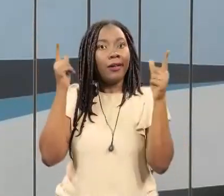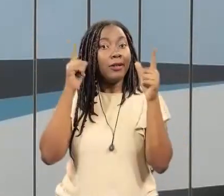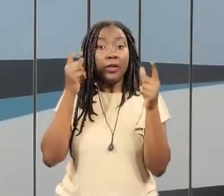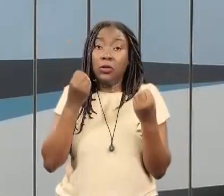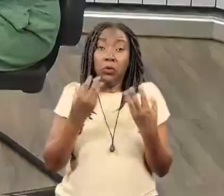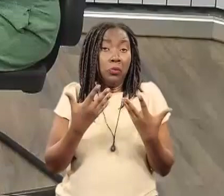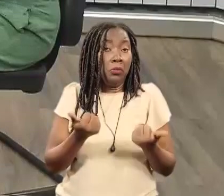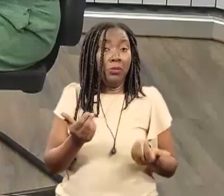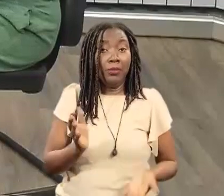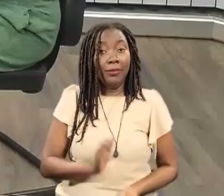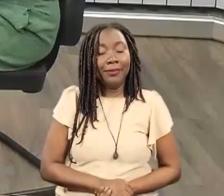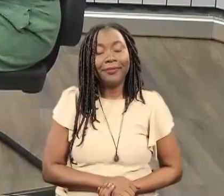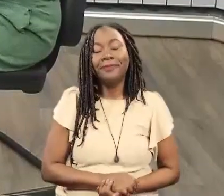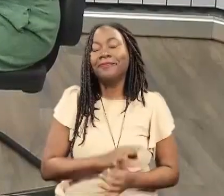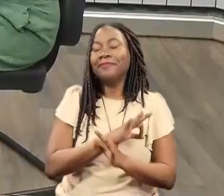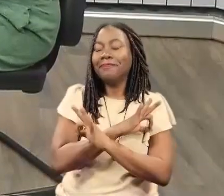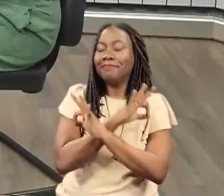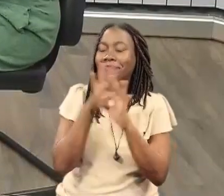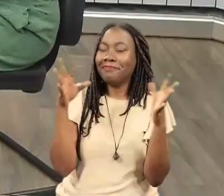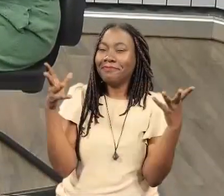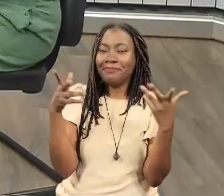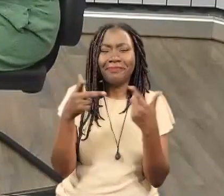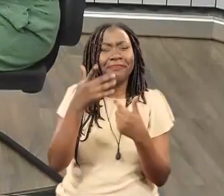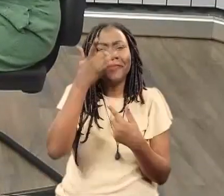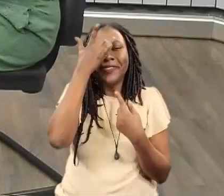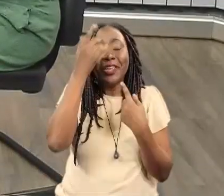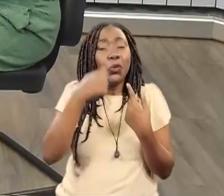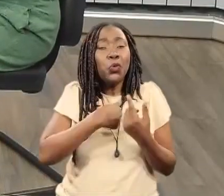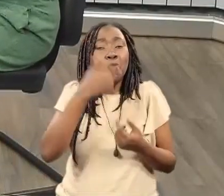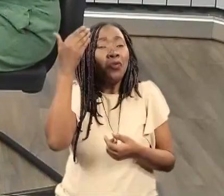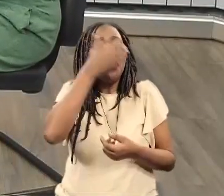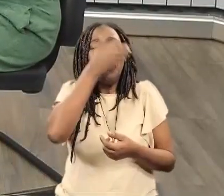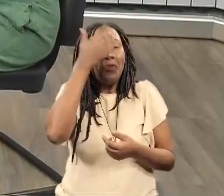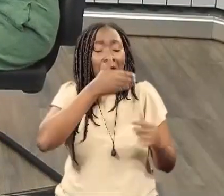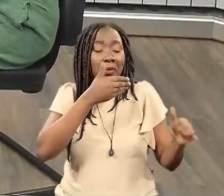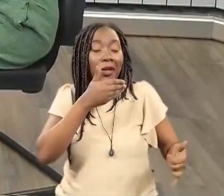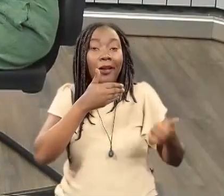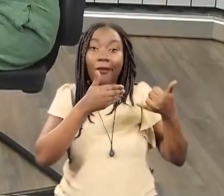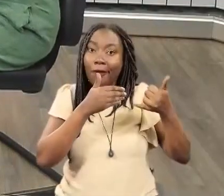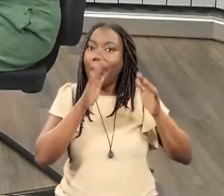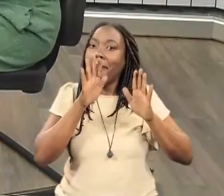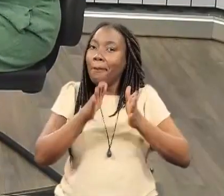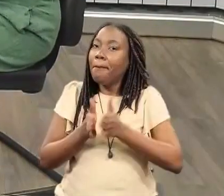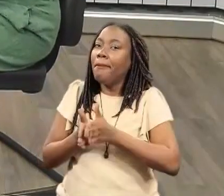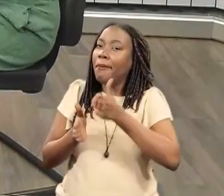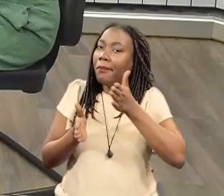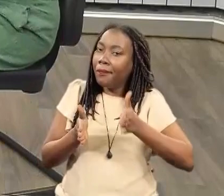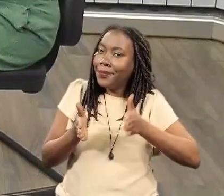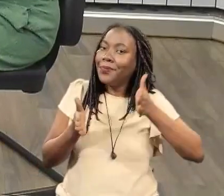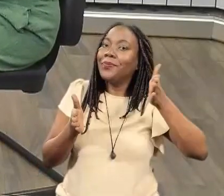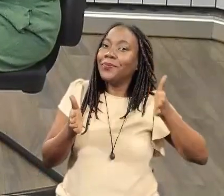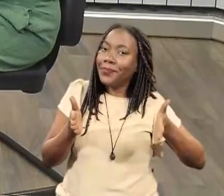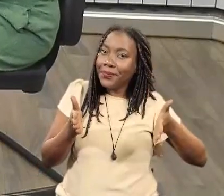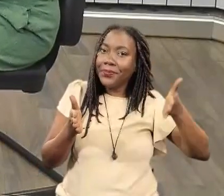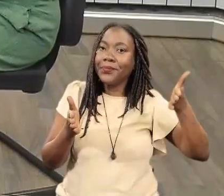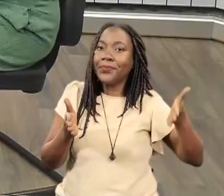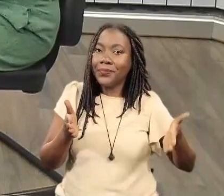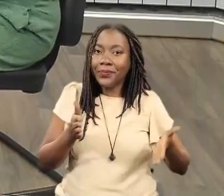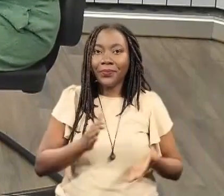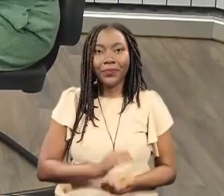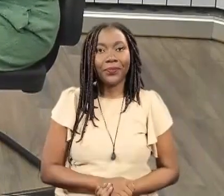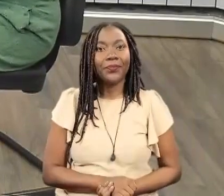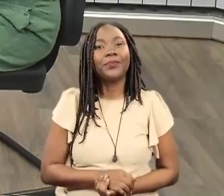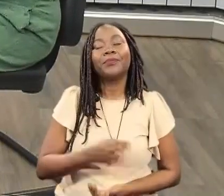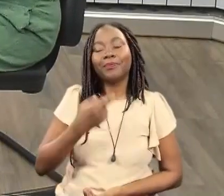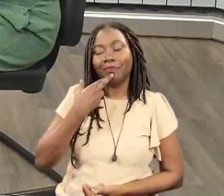que maravilha isso, não é? Passo o dia, nem vejo o telefone. Muito bom, muito mas é um bom. processo. É processo. É um processo. É um processo,